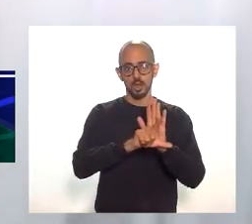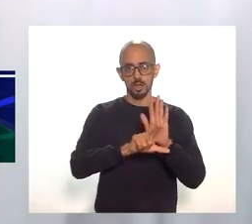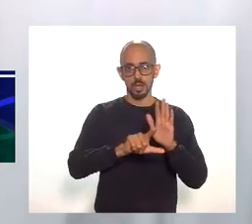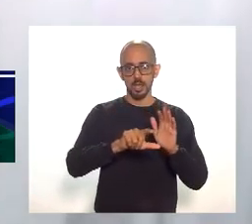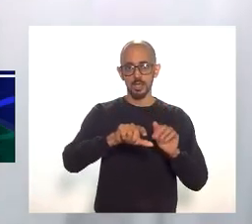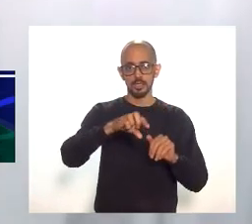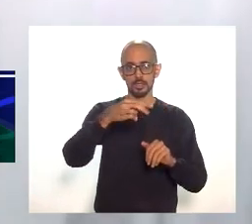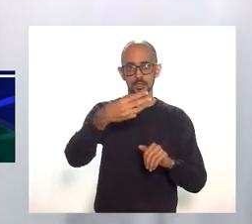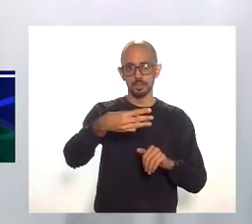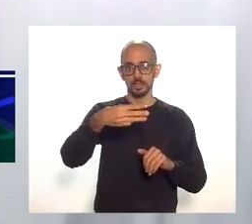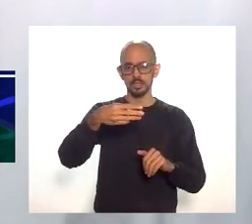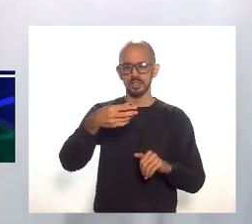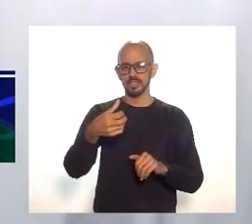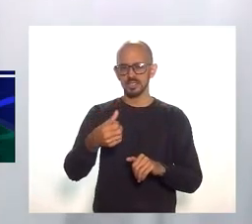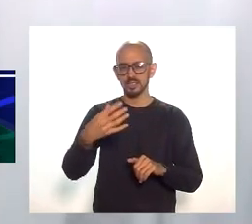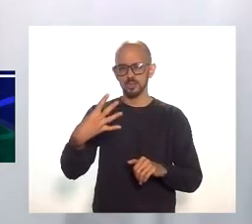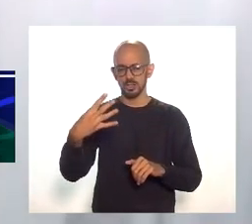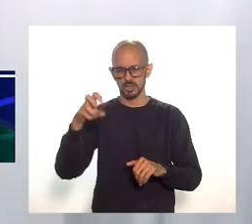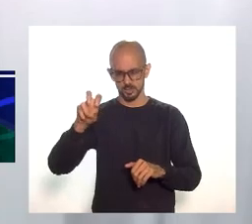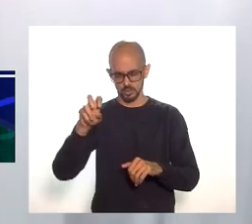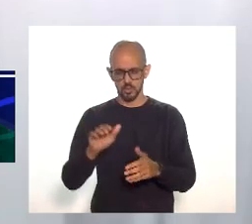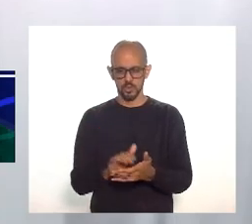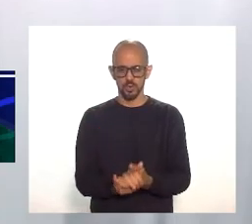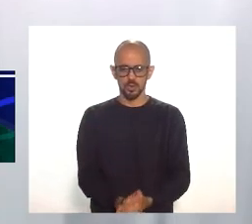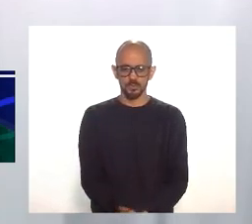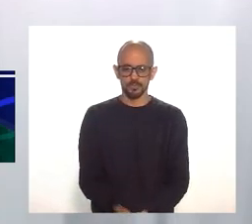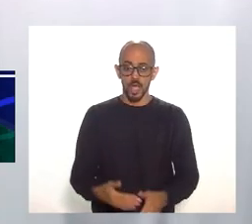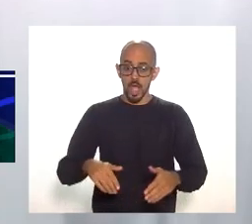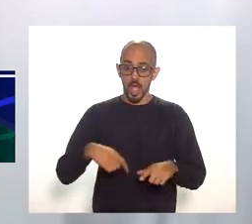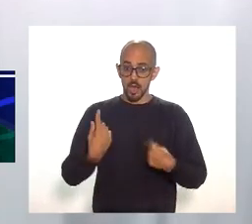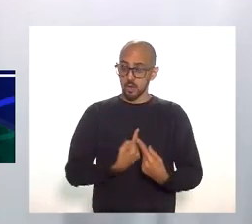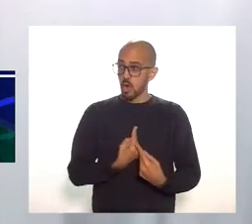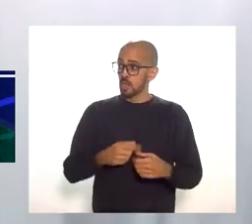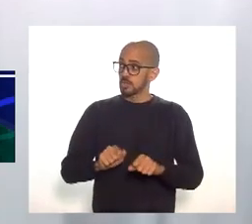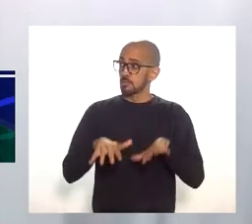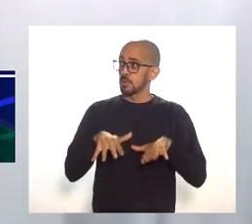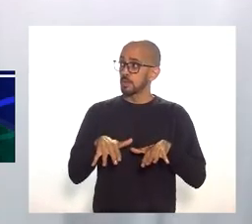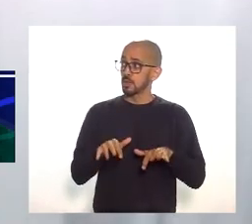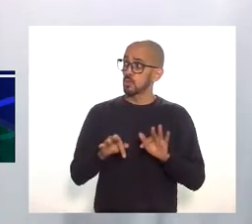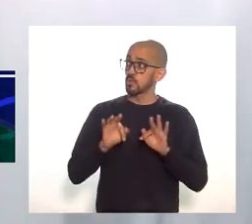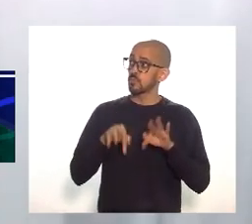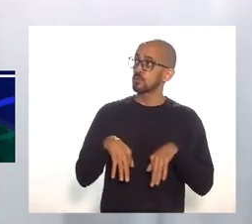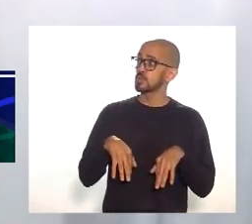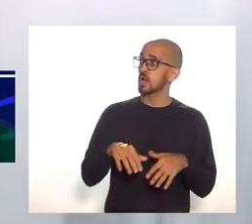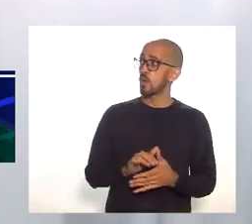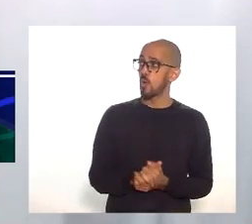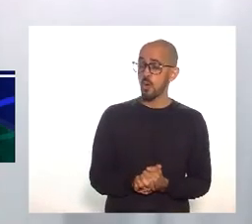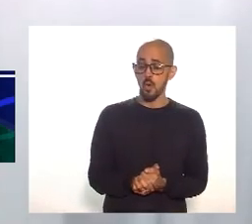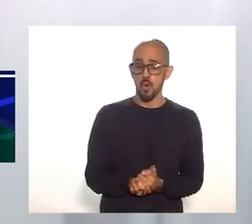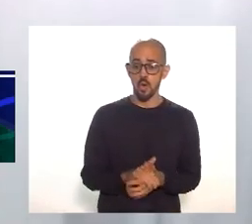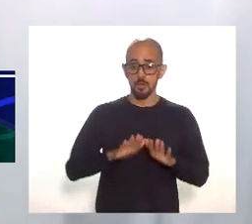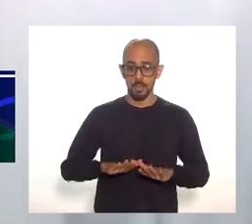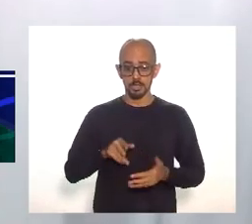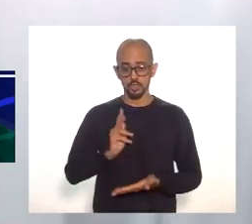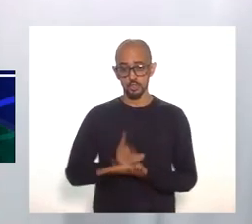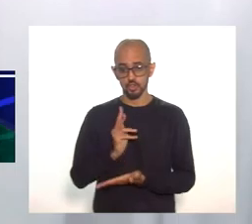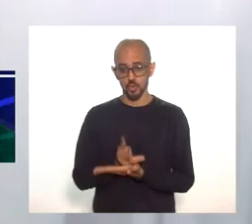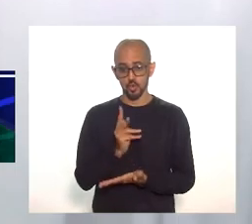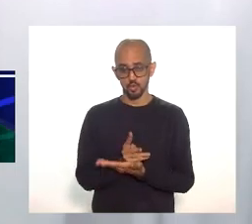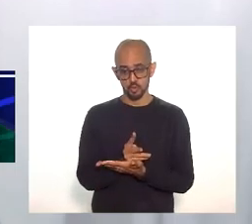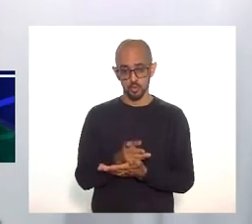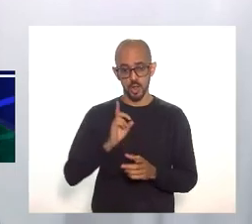nobres deputados inscritos que a nossa sessão encerrou, mas damos continuidade